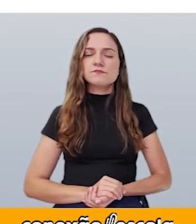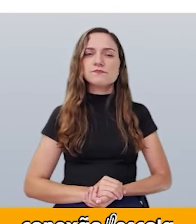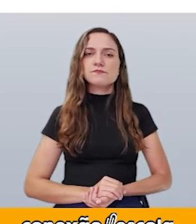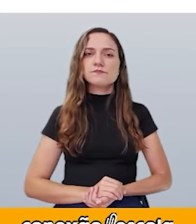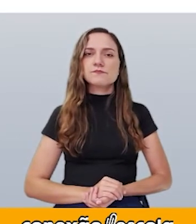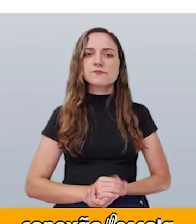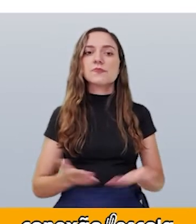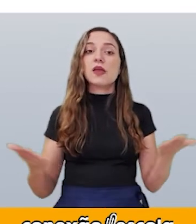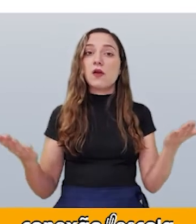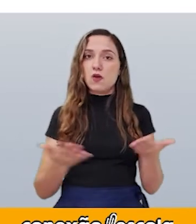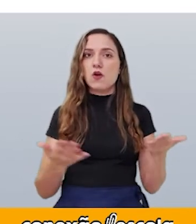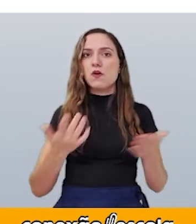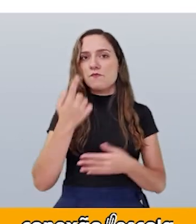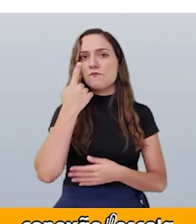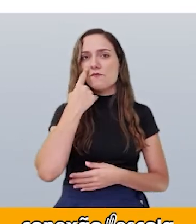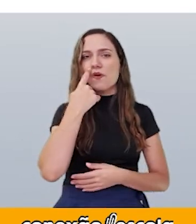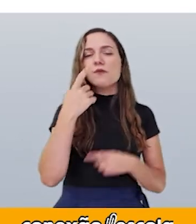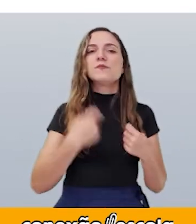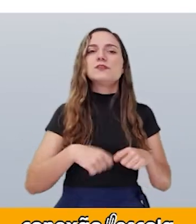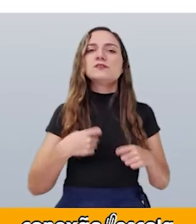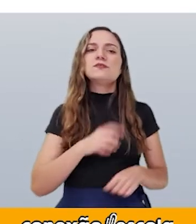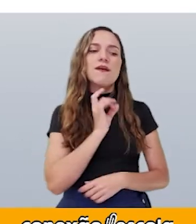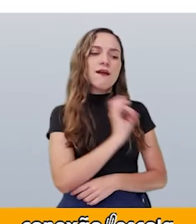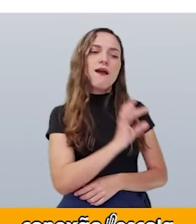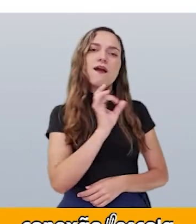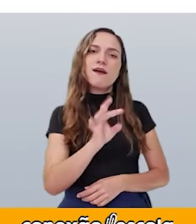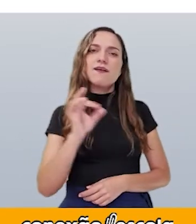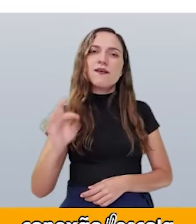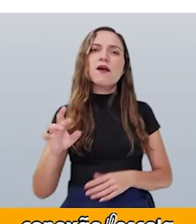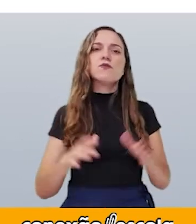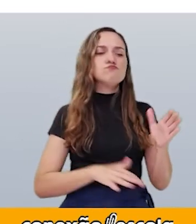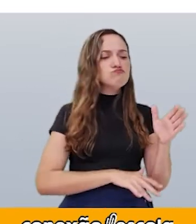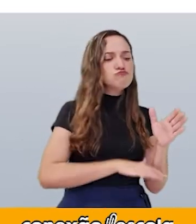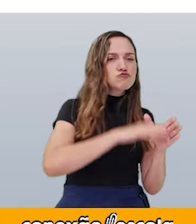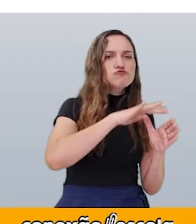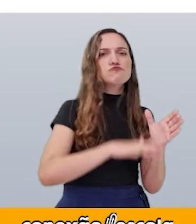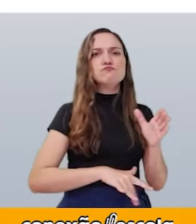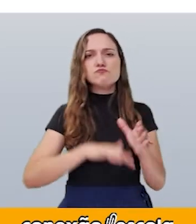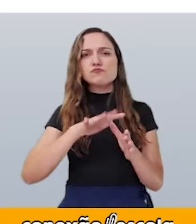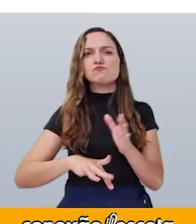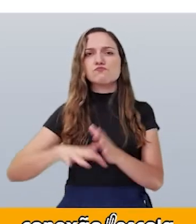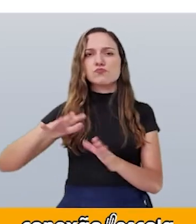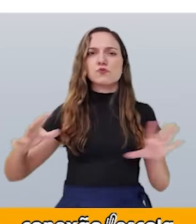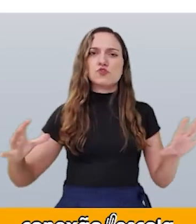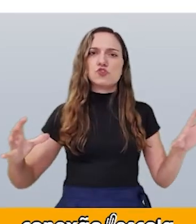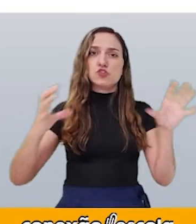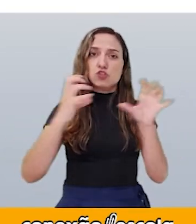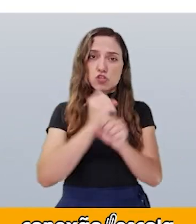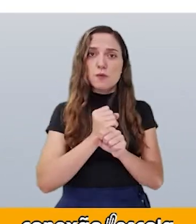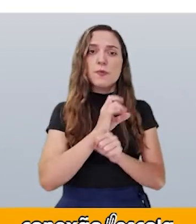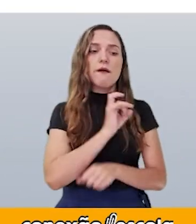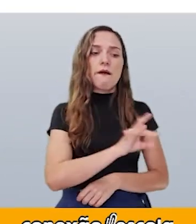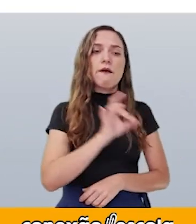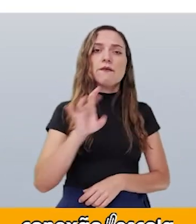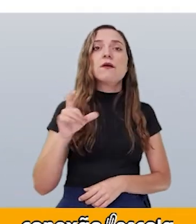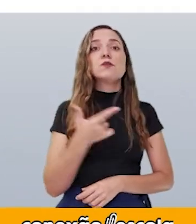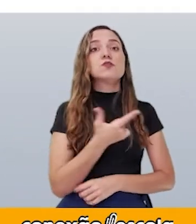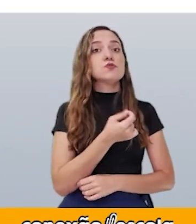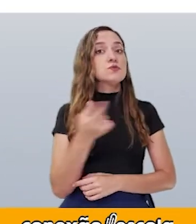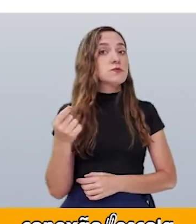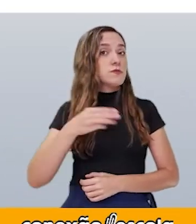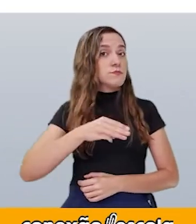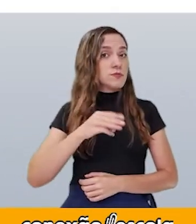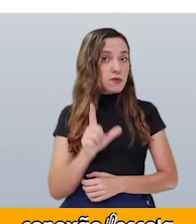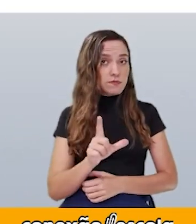Agora, vamos encher alguns copos somando. Cada copo possui